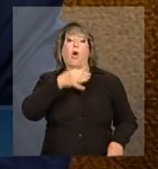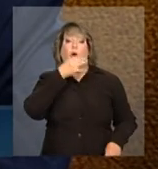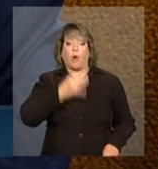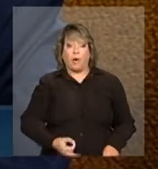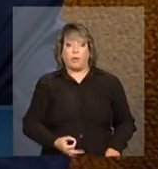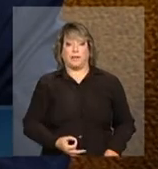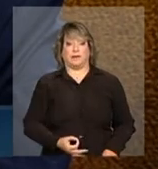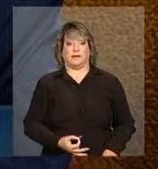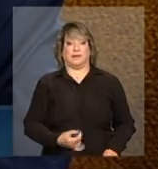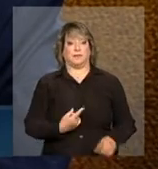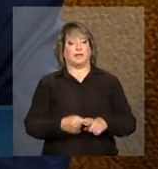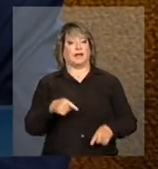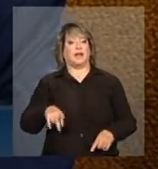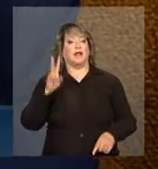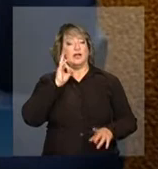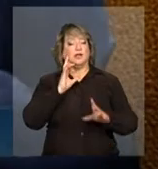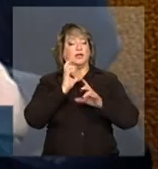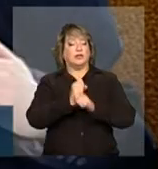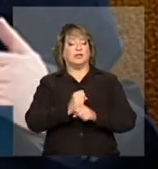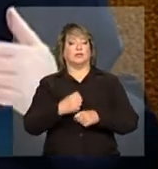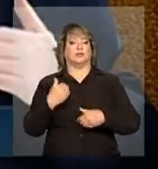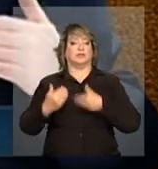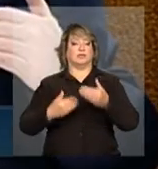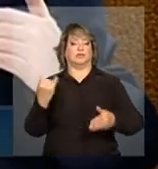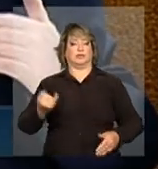esse é um processo histórico, que ele vai